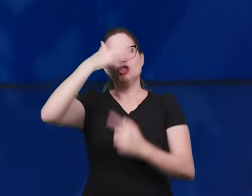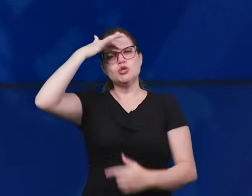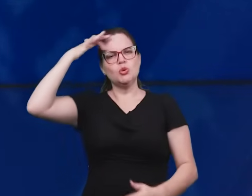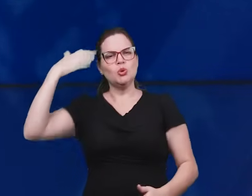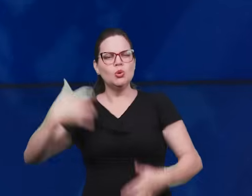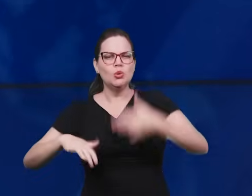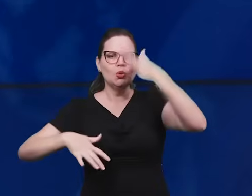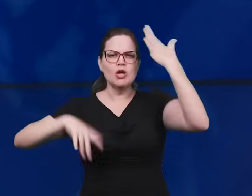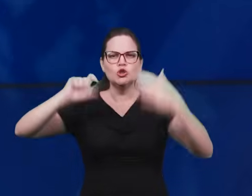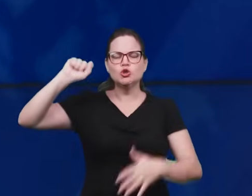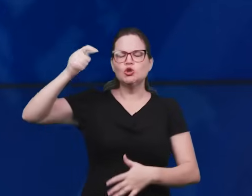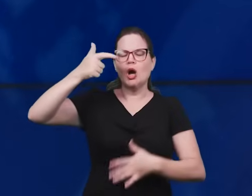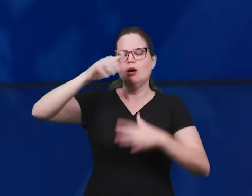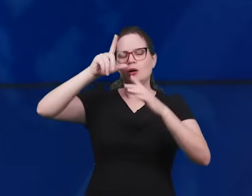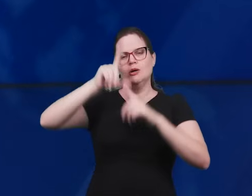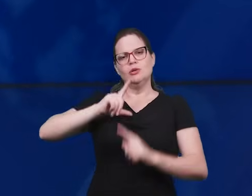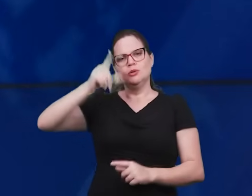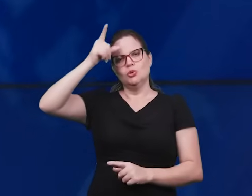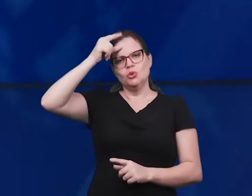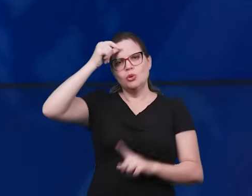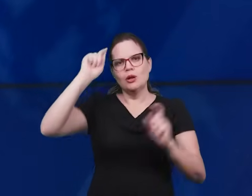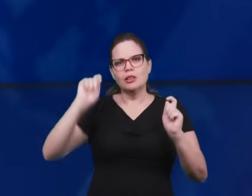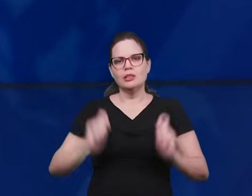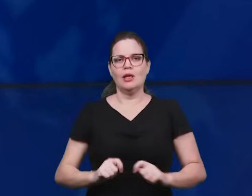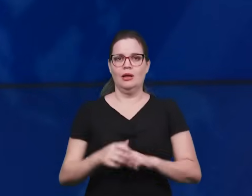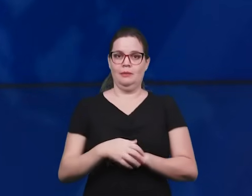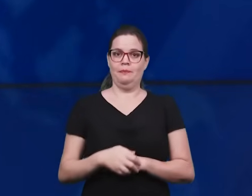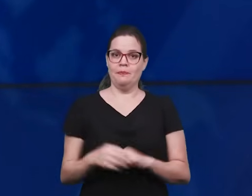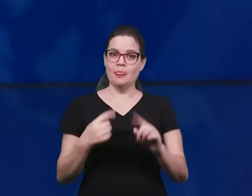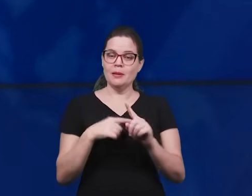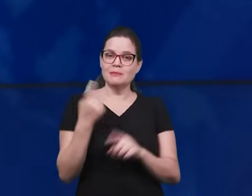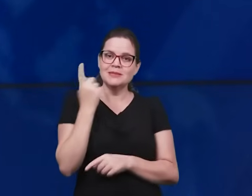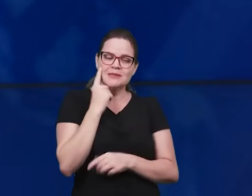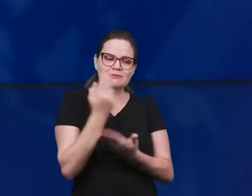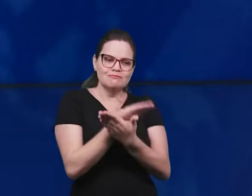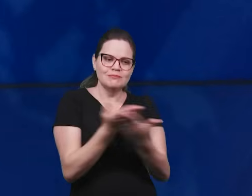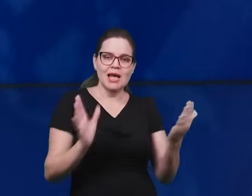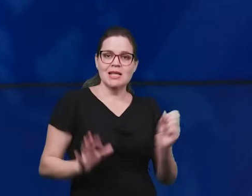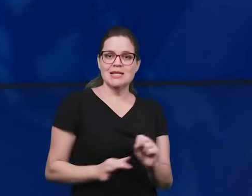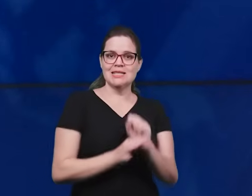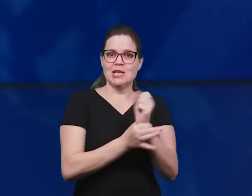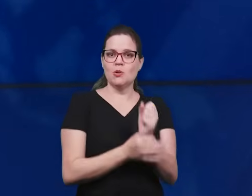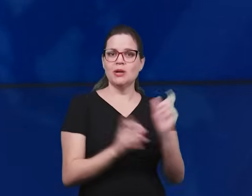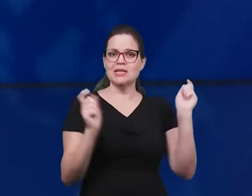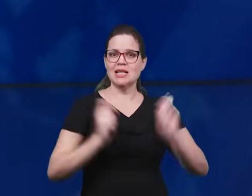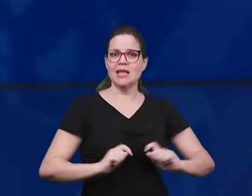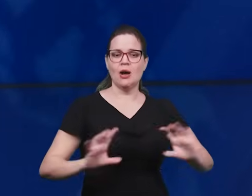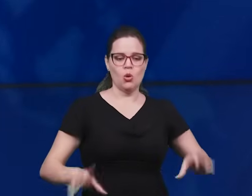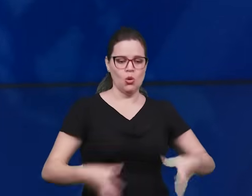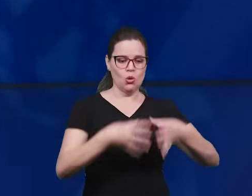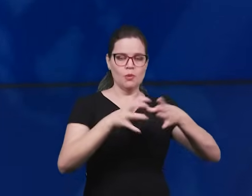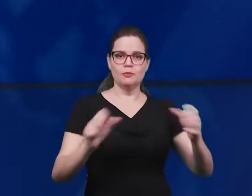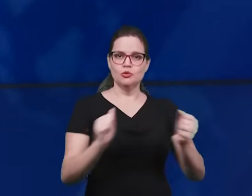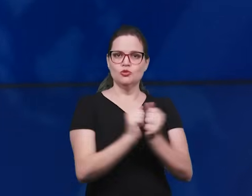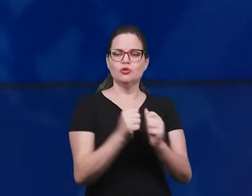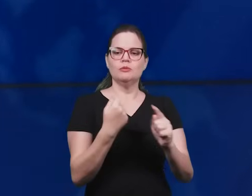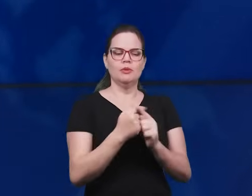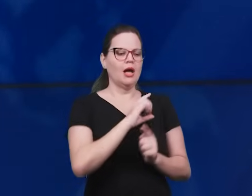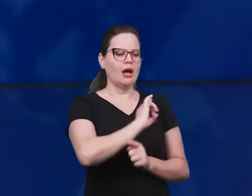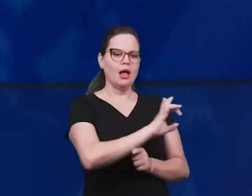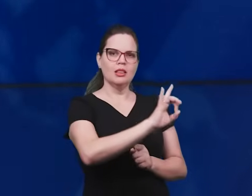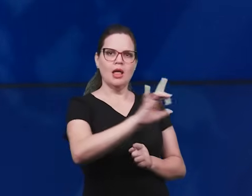de sangue, cada um com a sua própria tribo. O povo de Deus tem esse